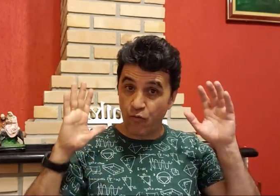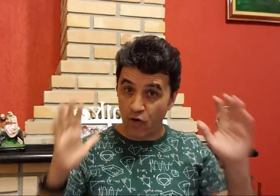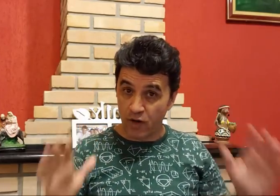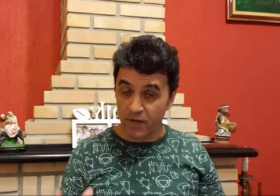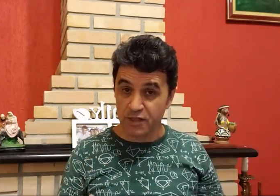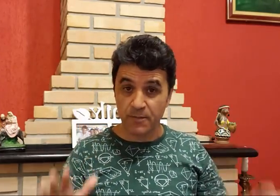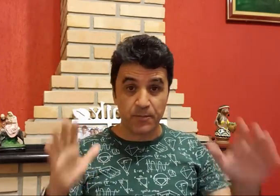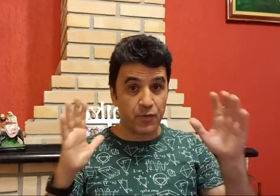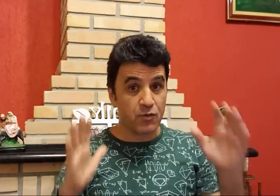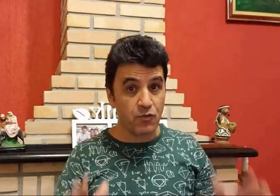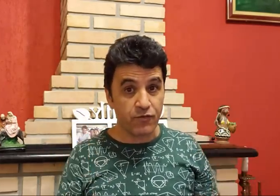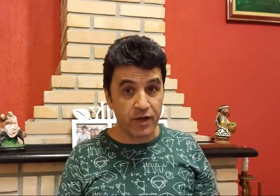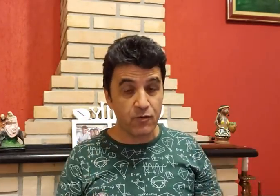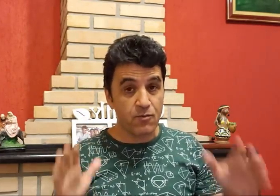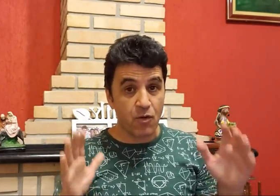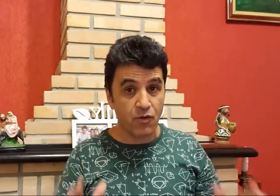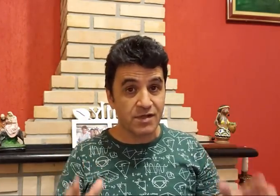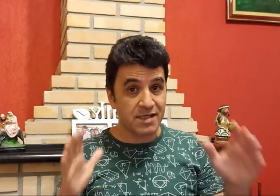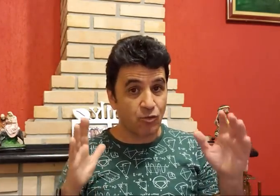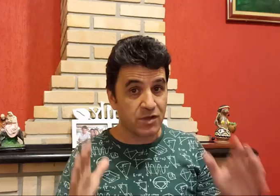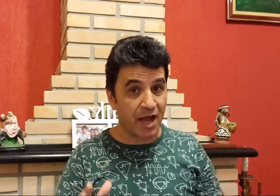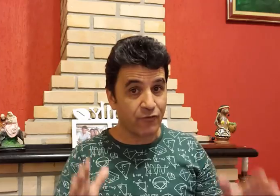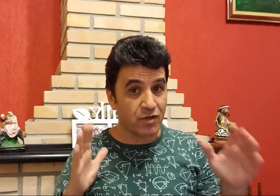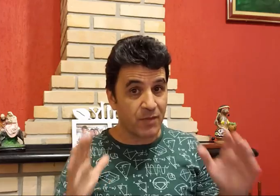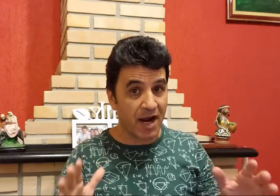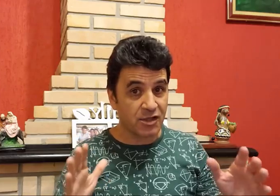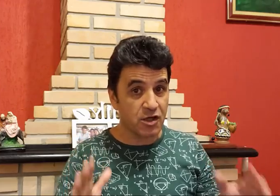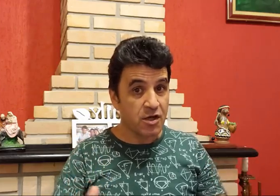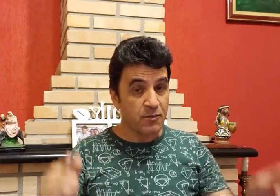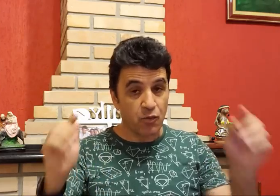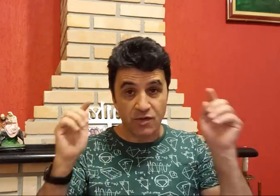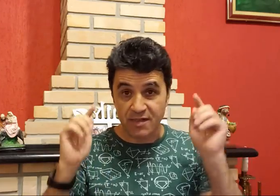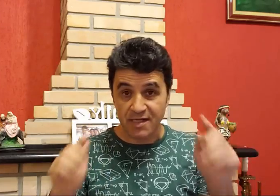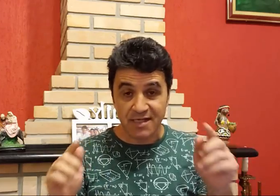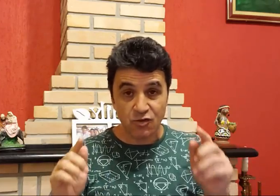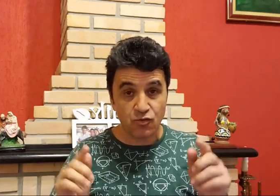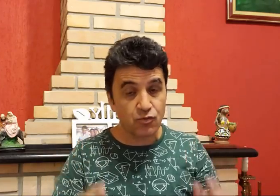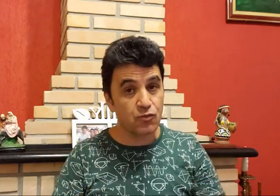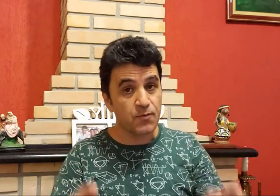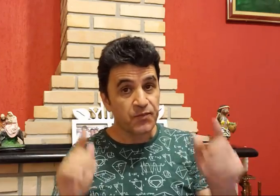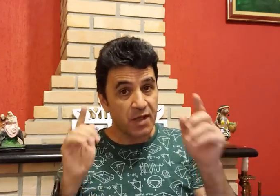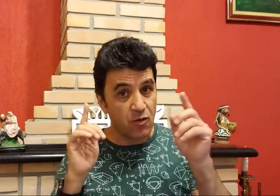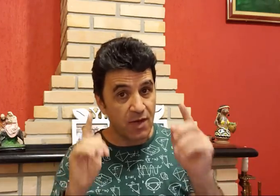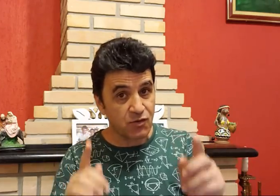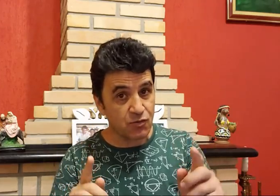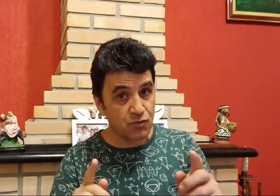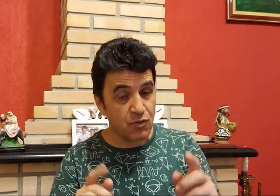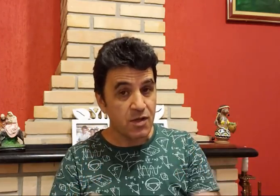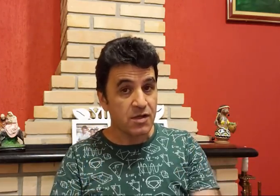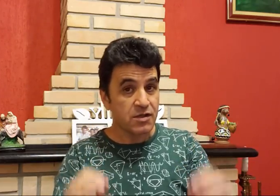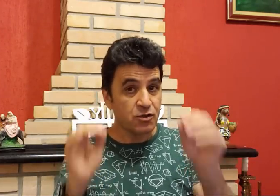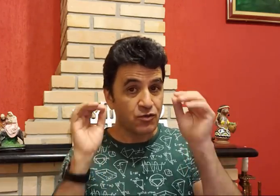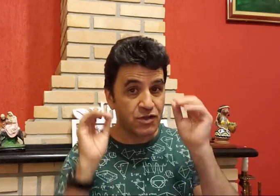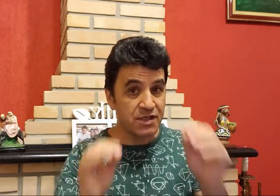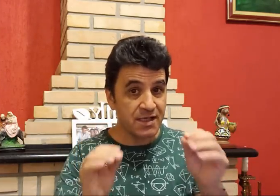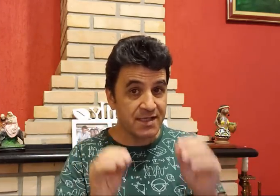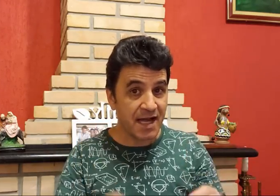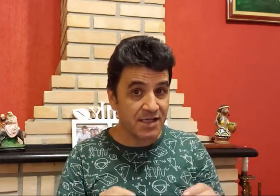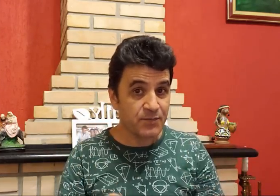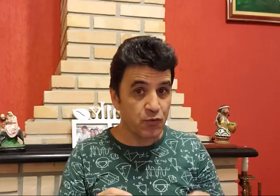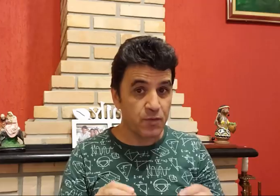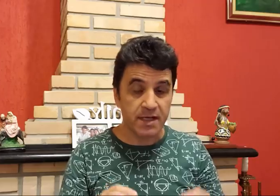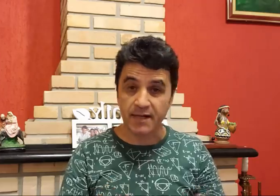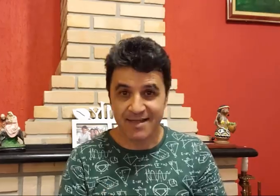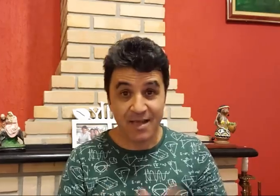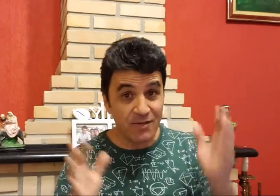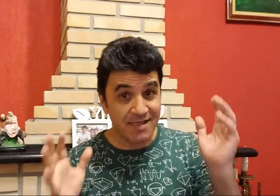como forma de promover um bom e saudável debate, pois este assunto é um assunto de